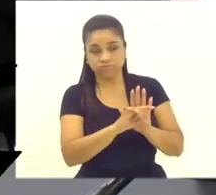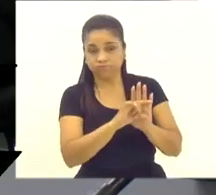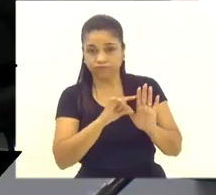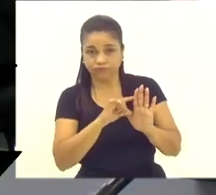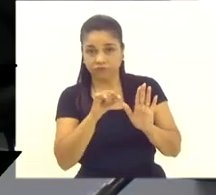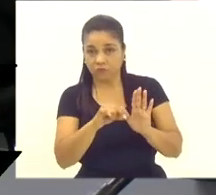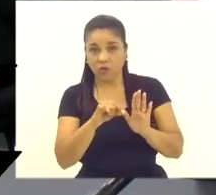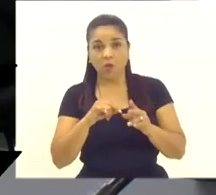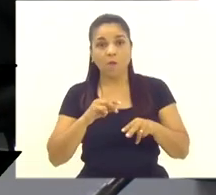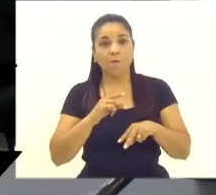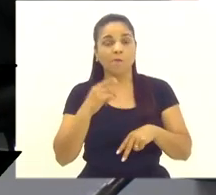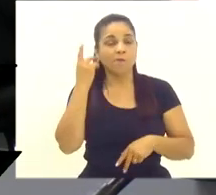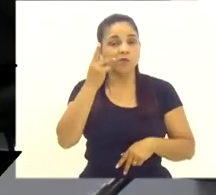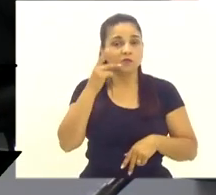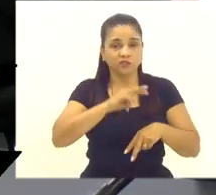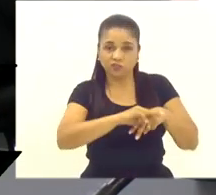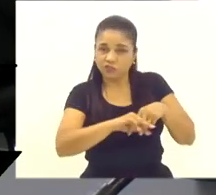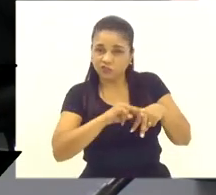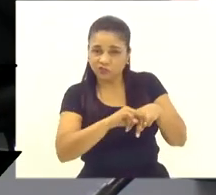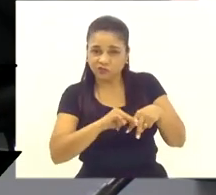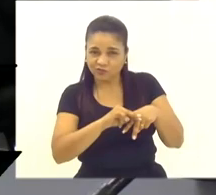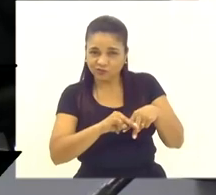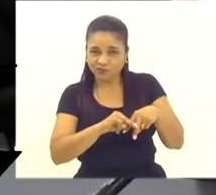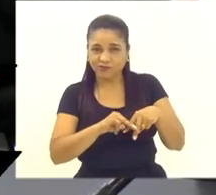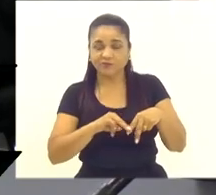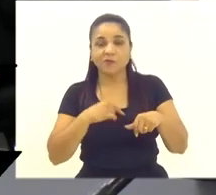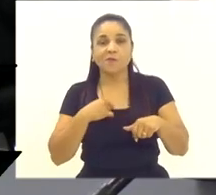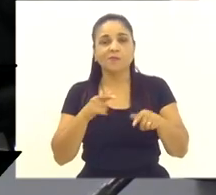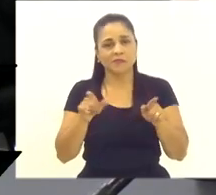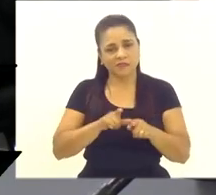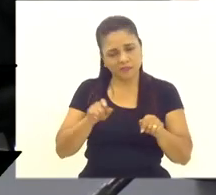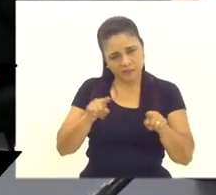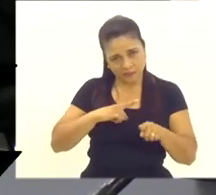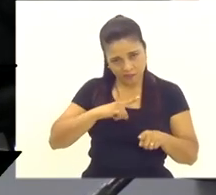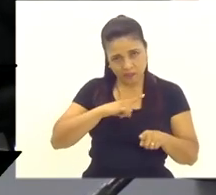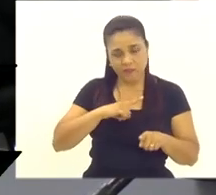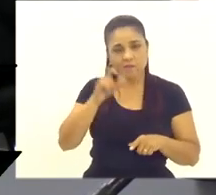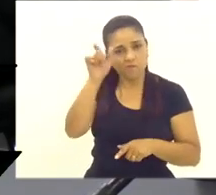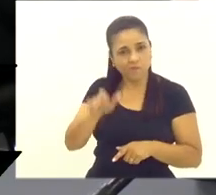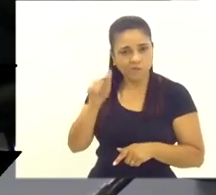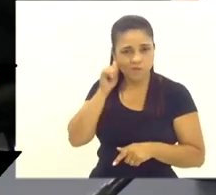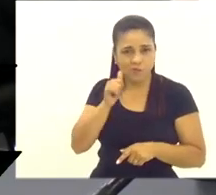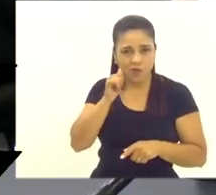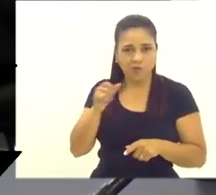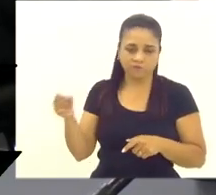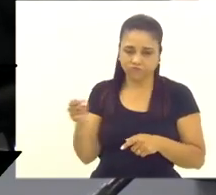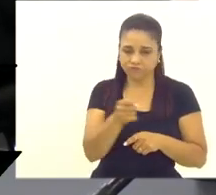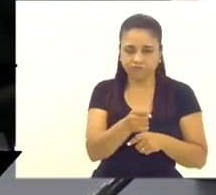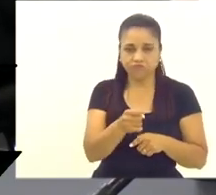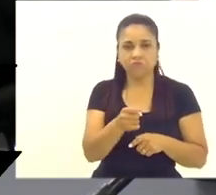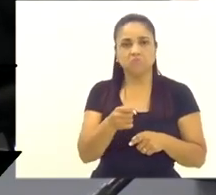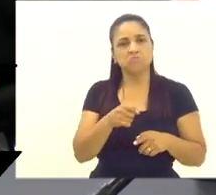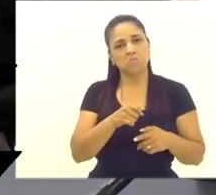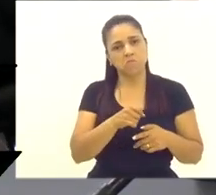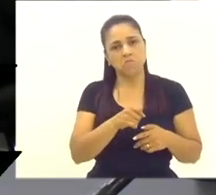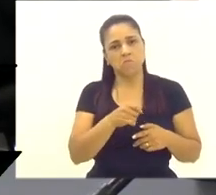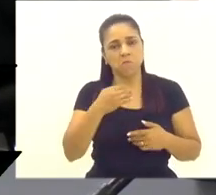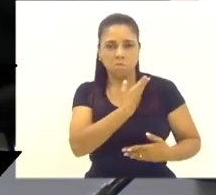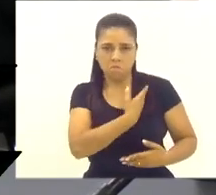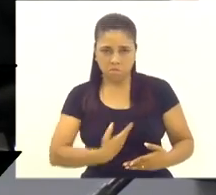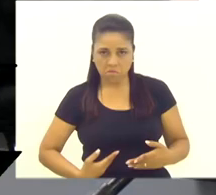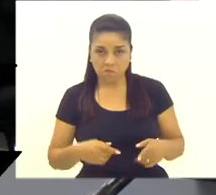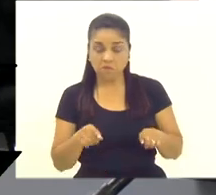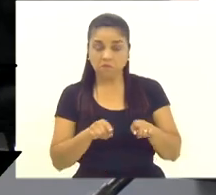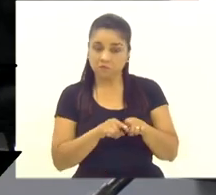política de gênero a mulheres que ocupam cargos públicos mas a lei também admite uma interpretação de